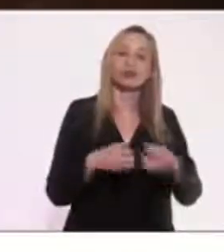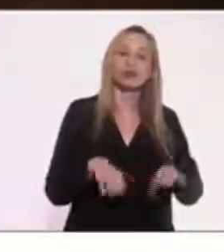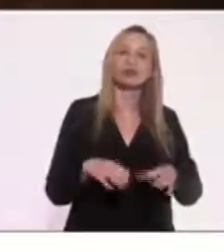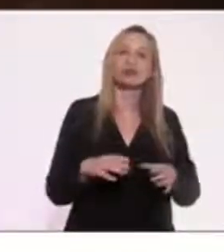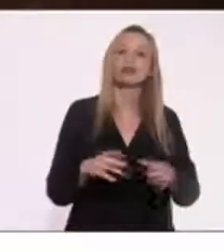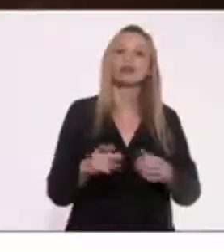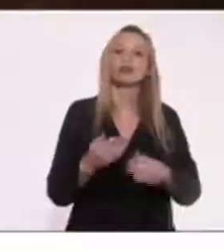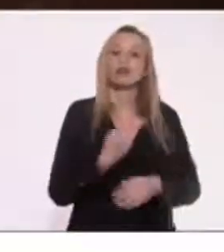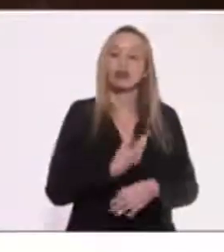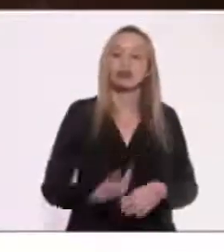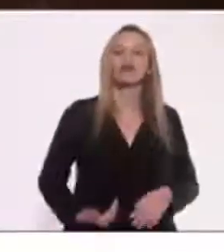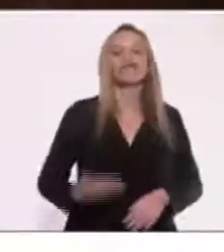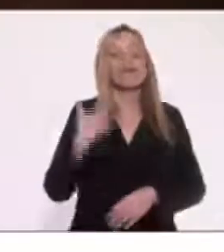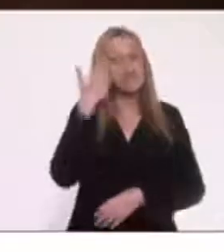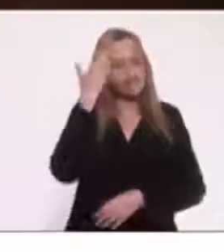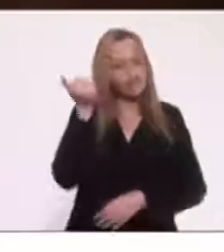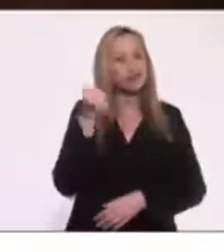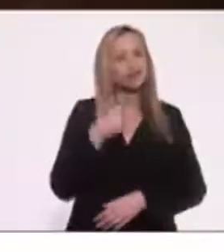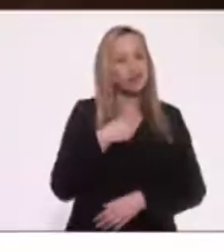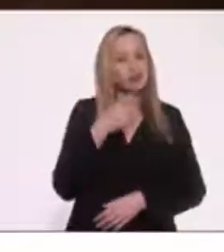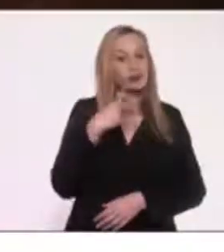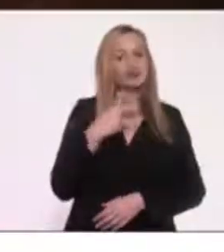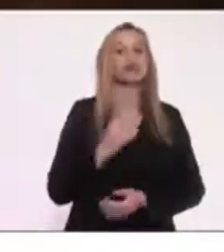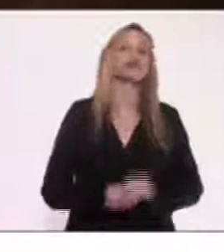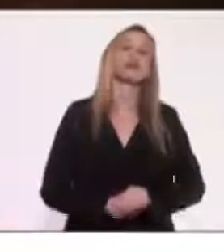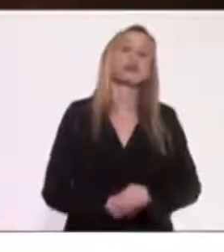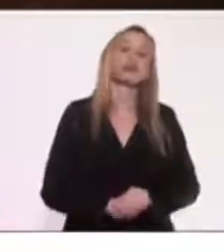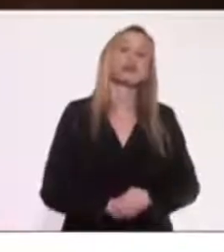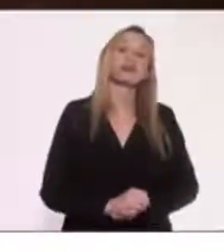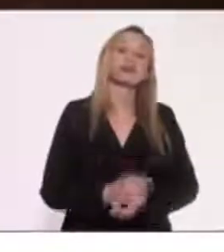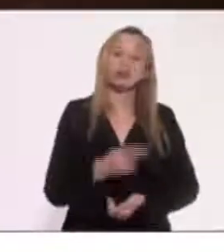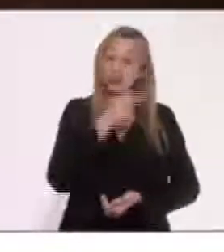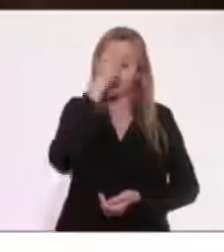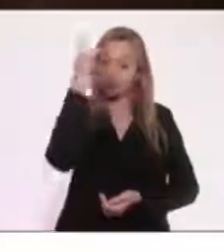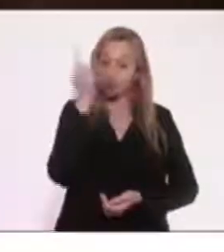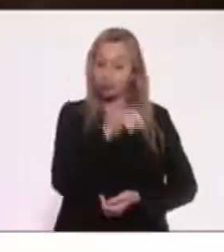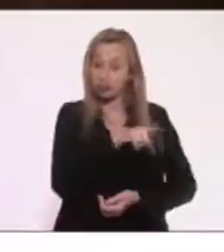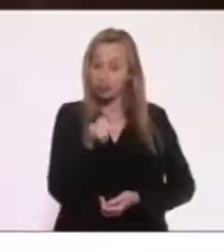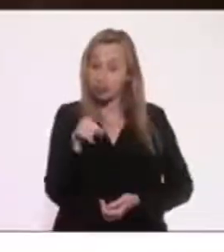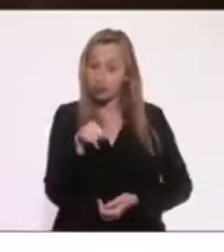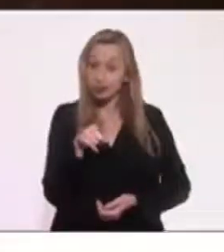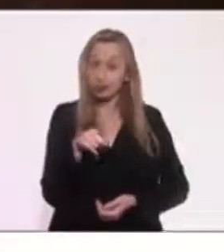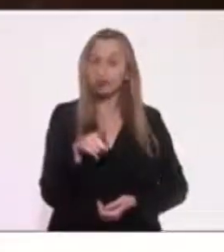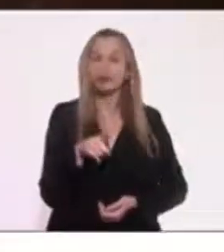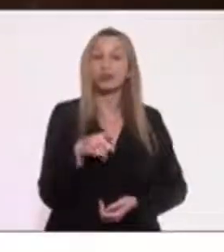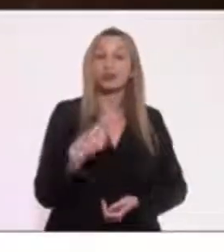exatamente ao que estou me referindo. São aquelas pessoas que